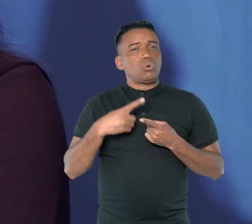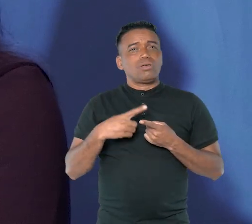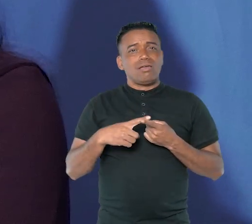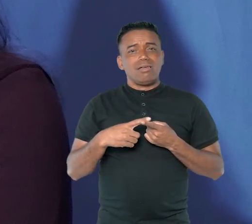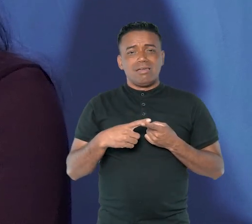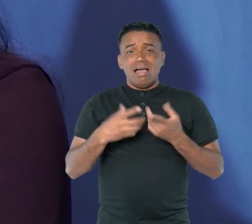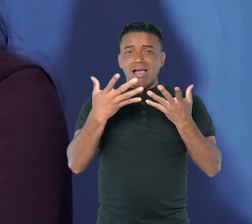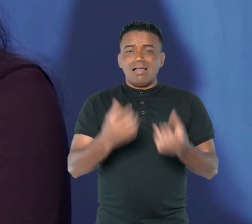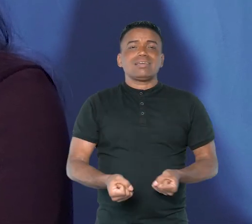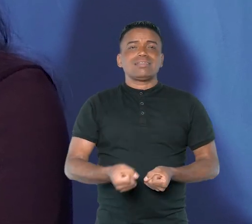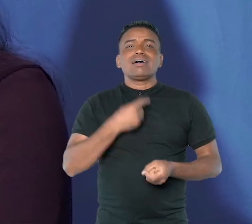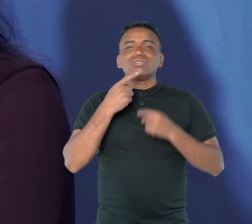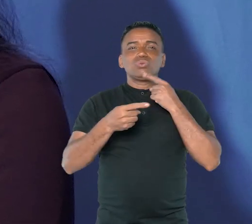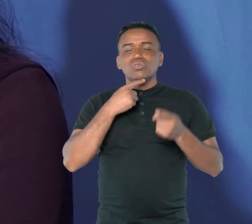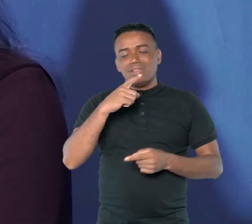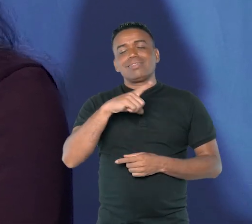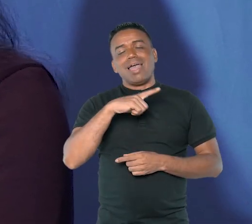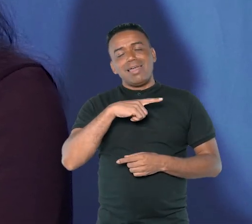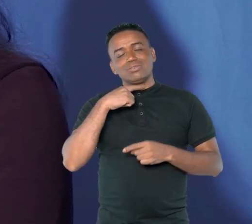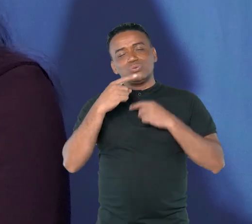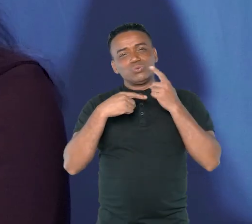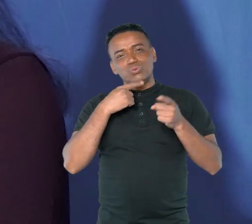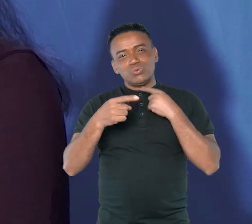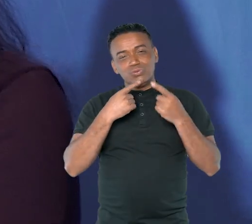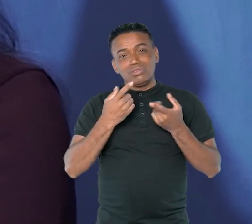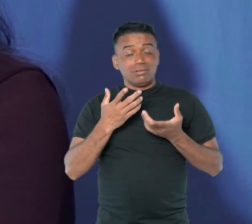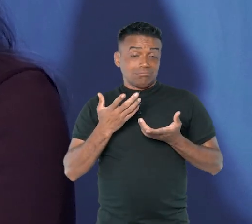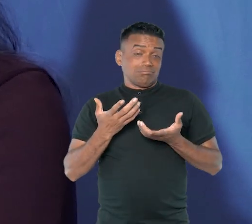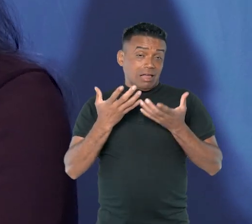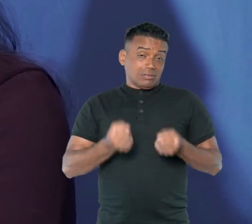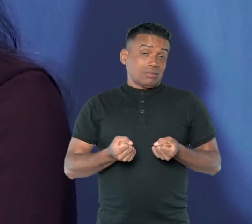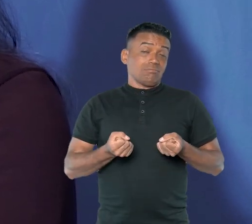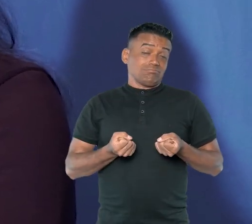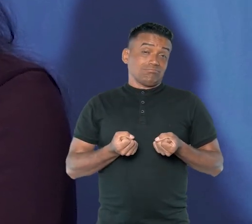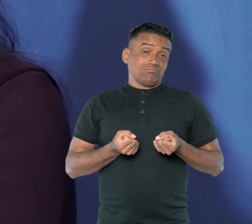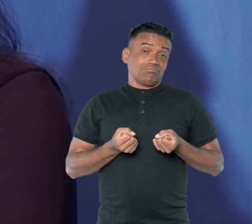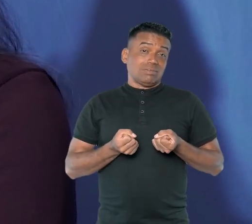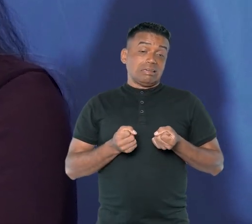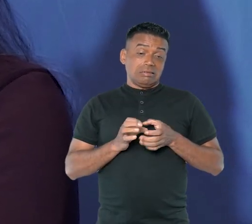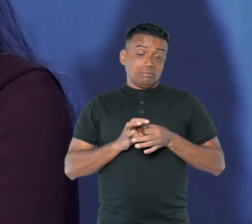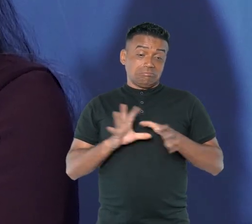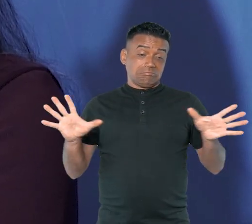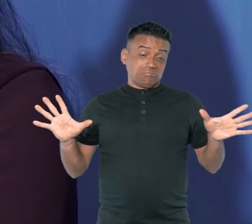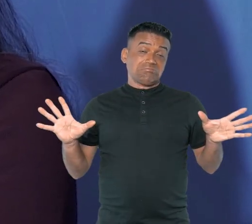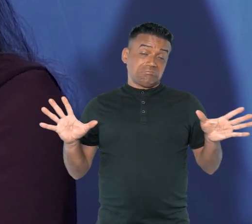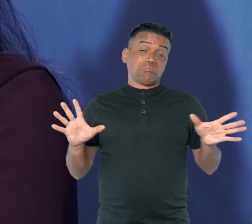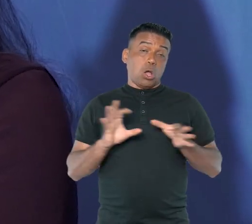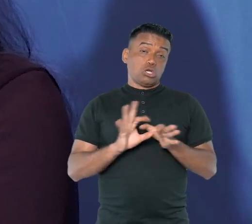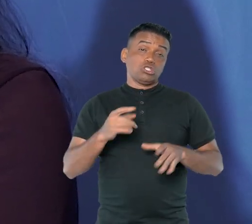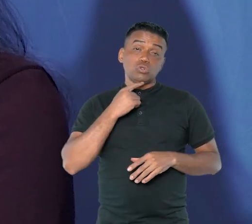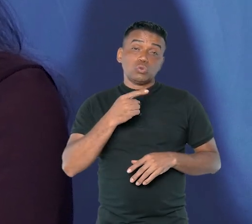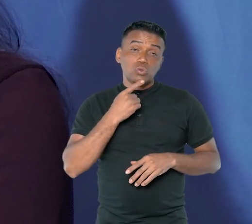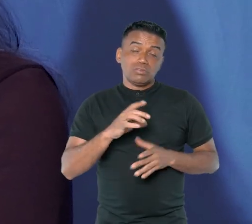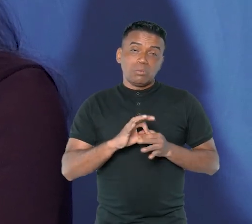abraçar a dúvida, de saber da dúvida e de me permitir, né, a dúvida.